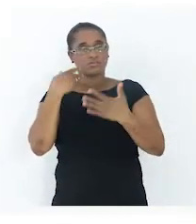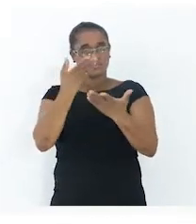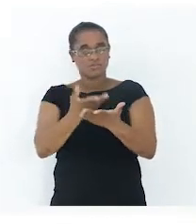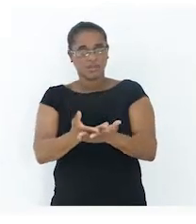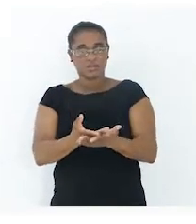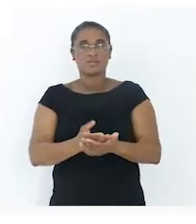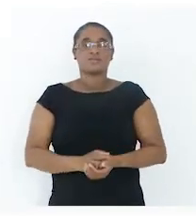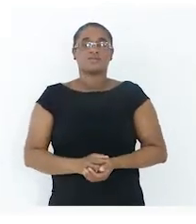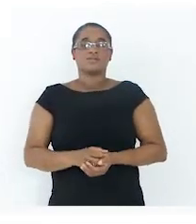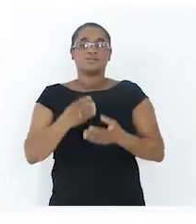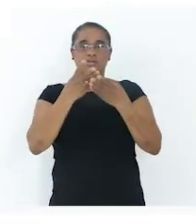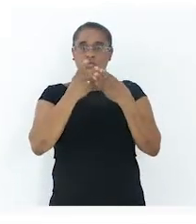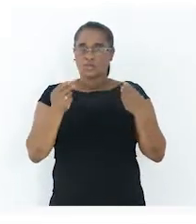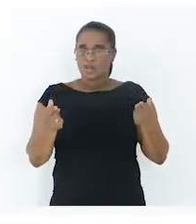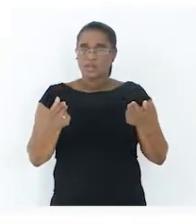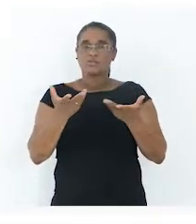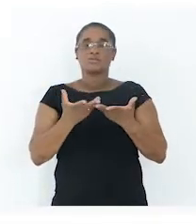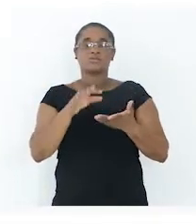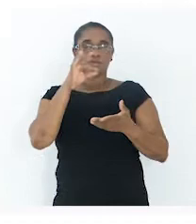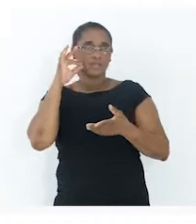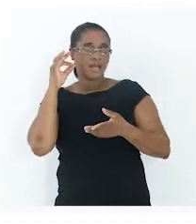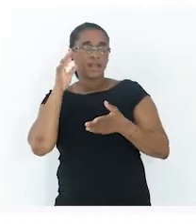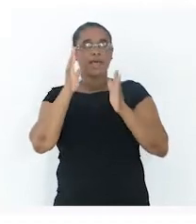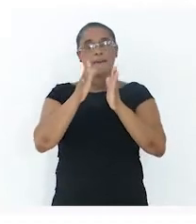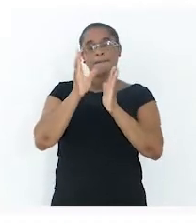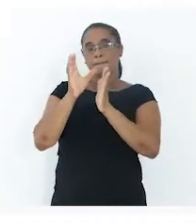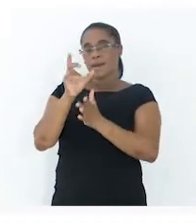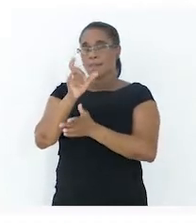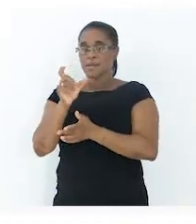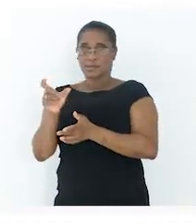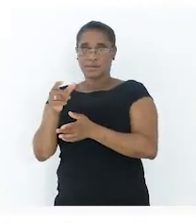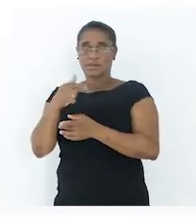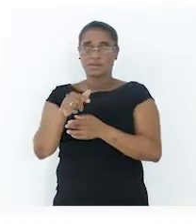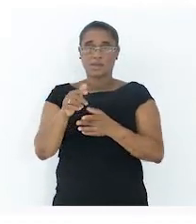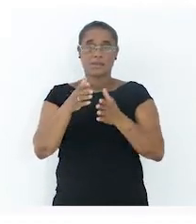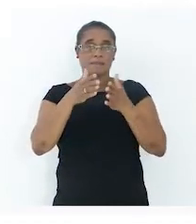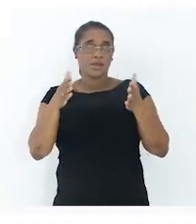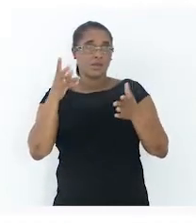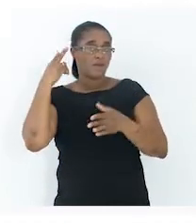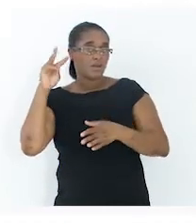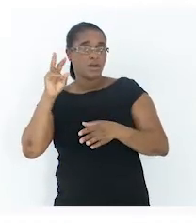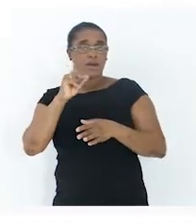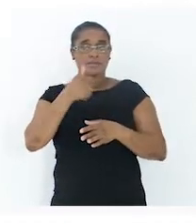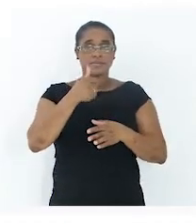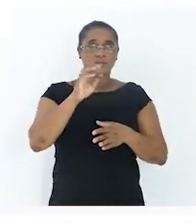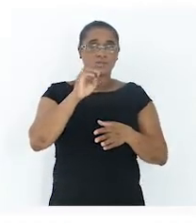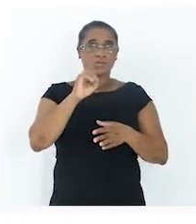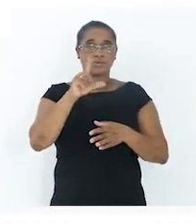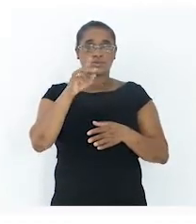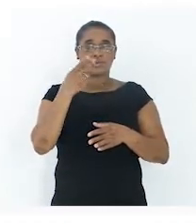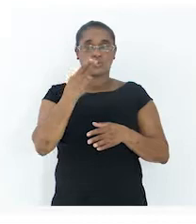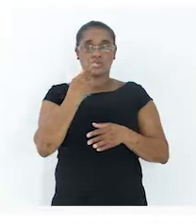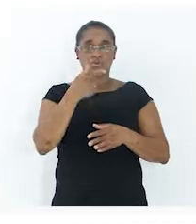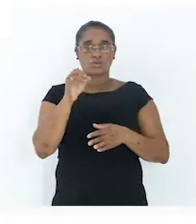resultado o sinal da parcela que tem maior valor absoluto. Por isso que nós vimos